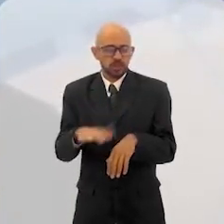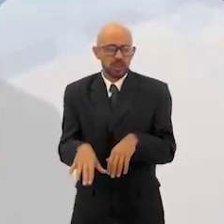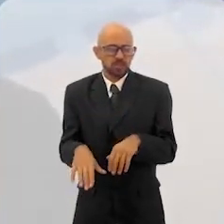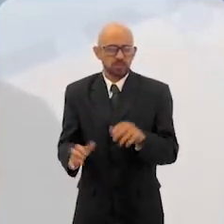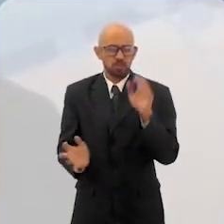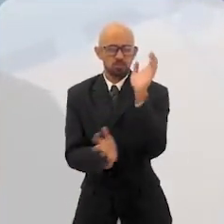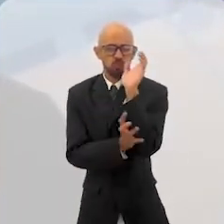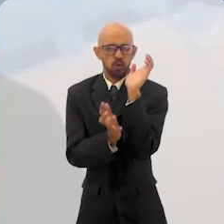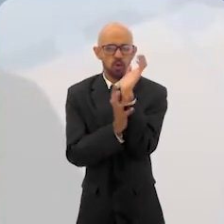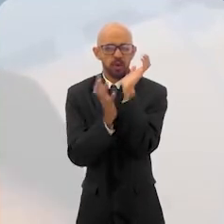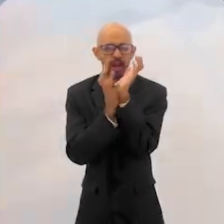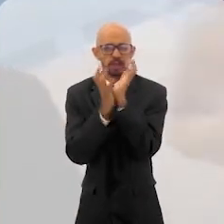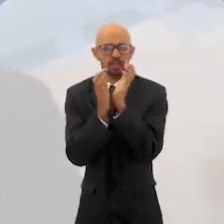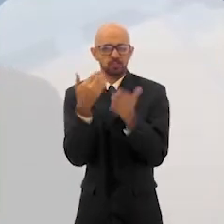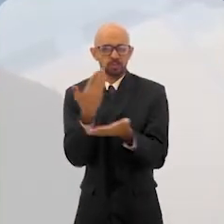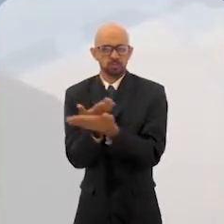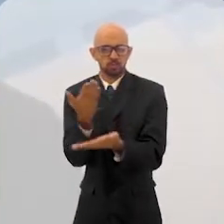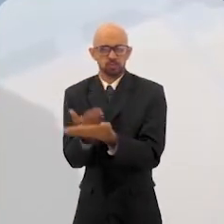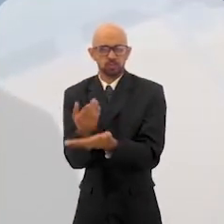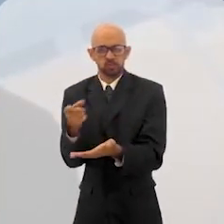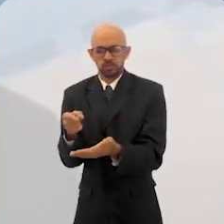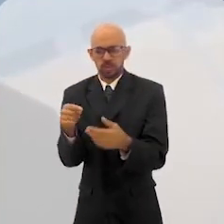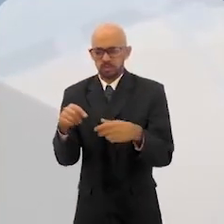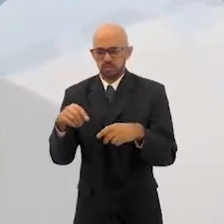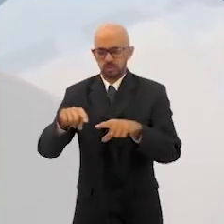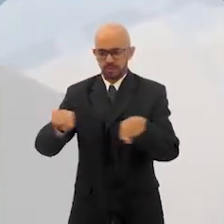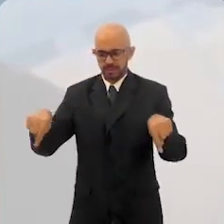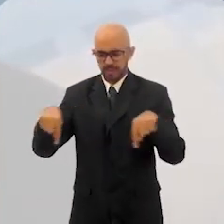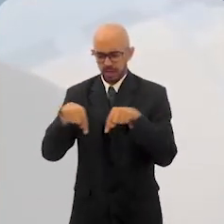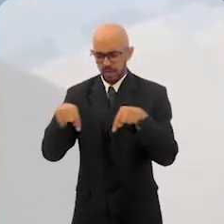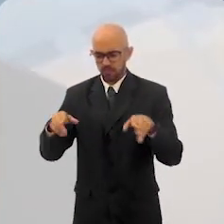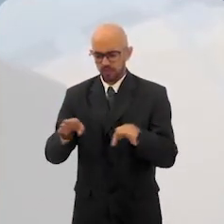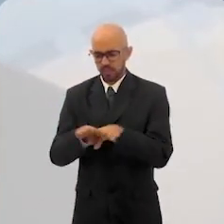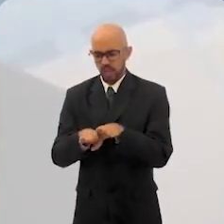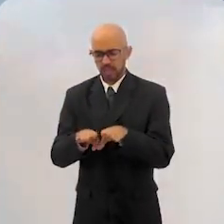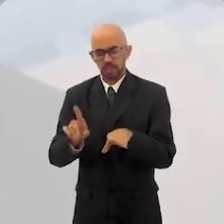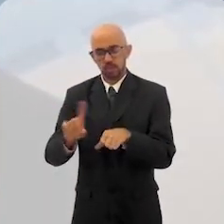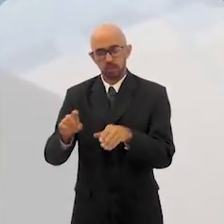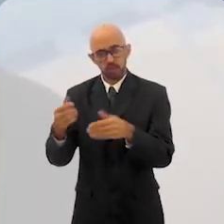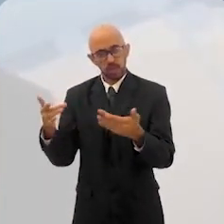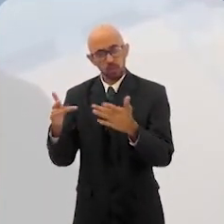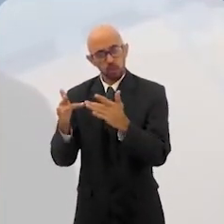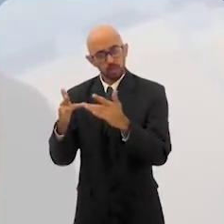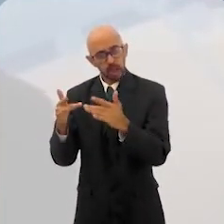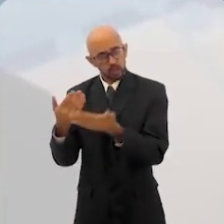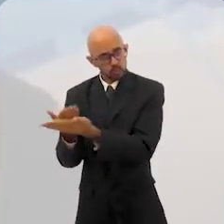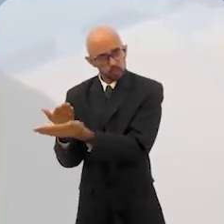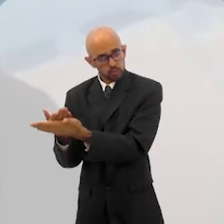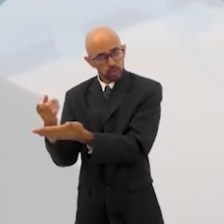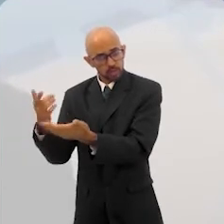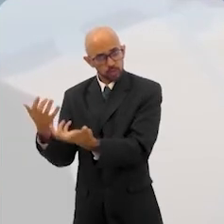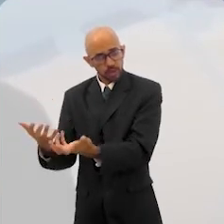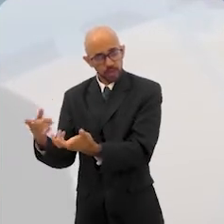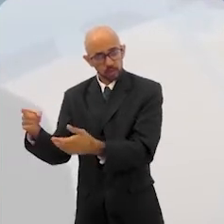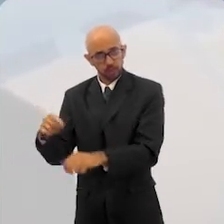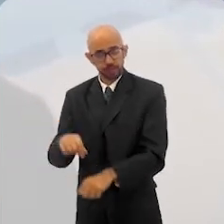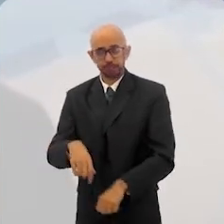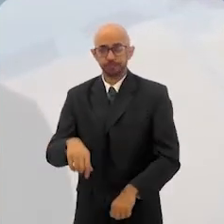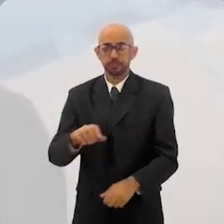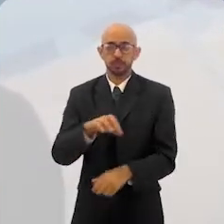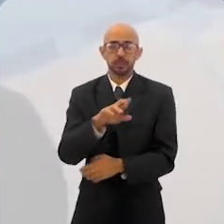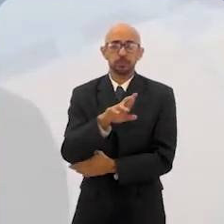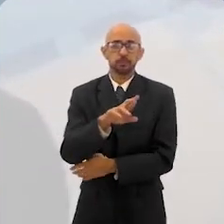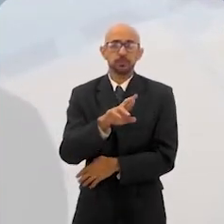e que não esteja lá com estudante, que não esteja ouvindo a demanda, né? Que não esteja ouvindo, por exemplo, eu tenho uma situação no meu campus Resende, que o aluno que